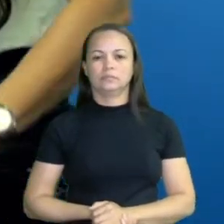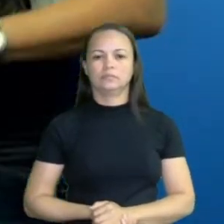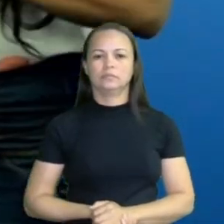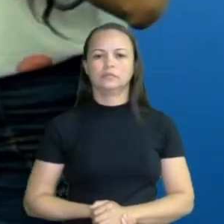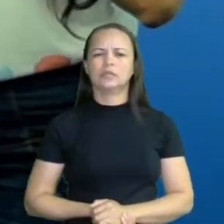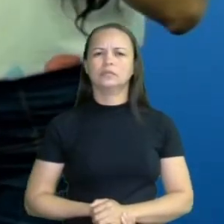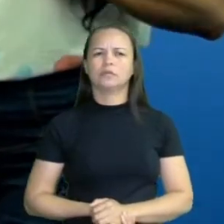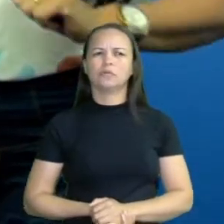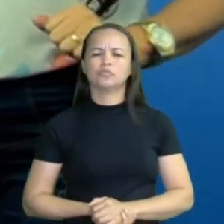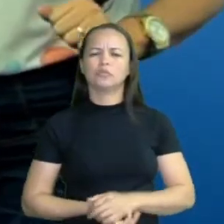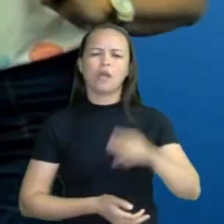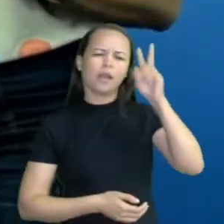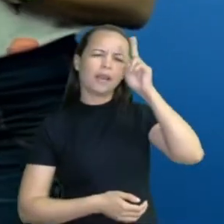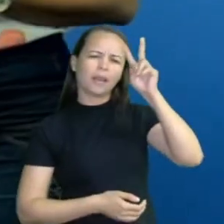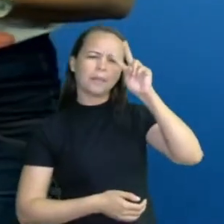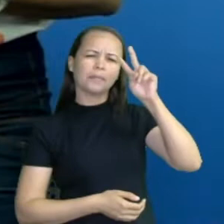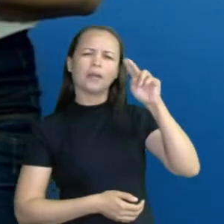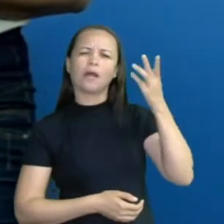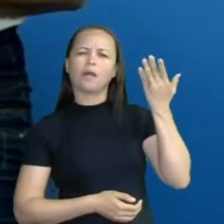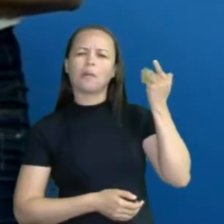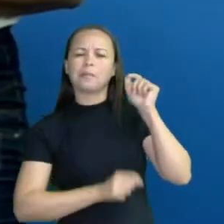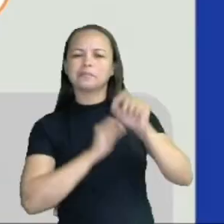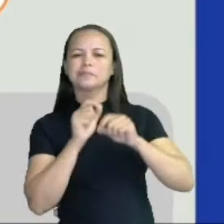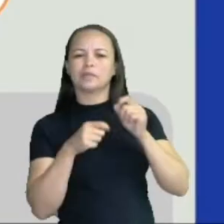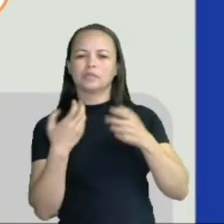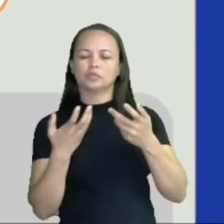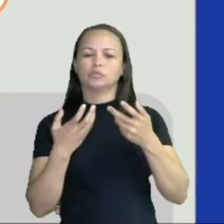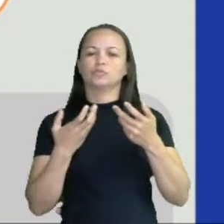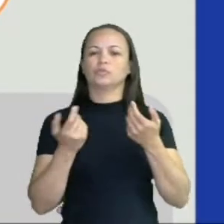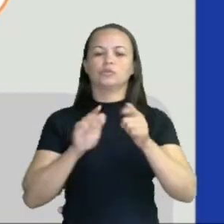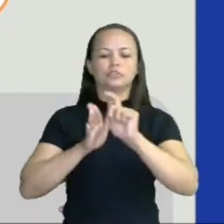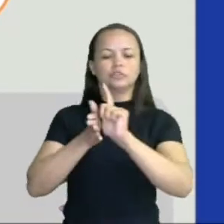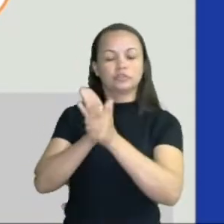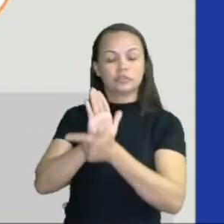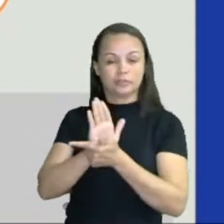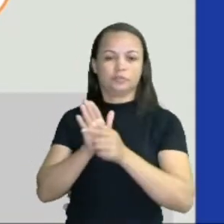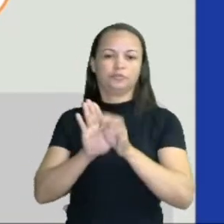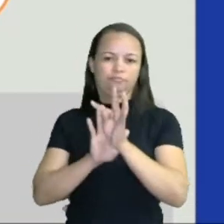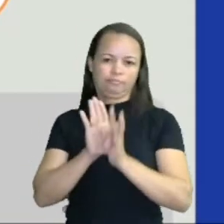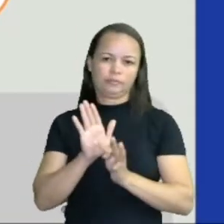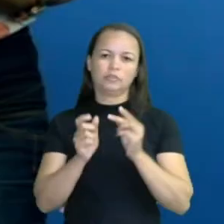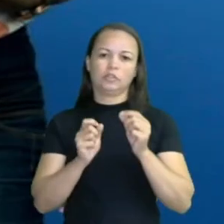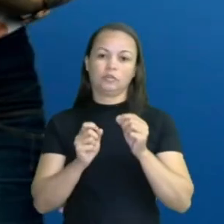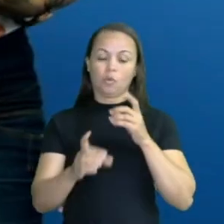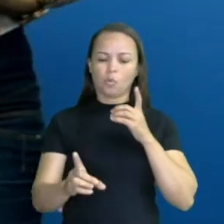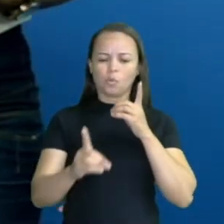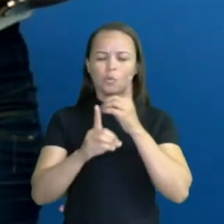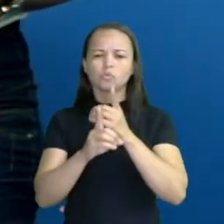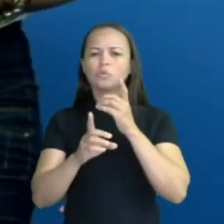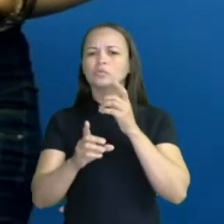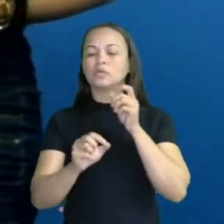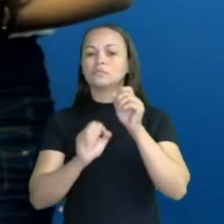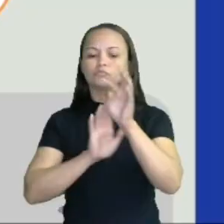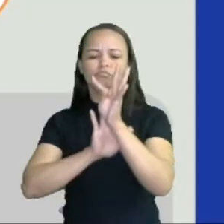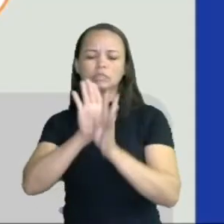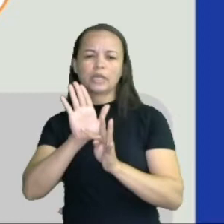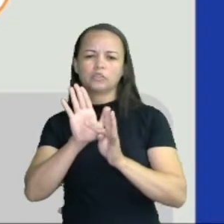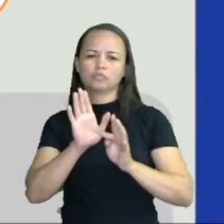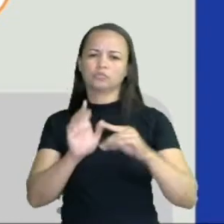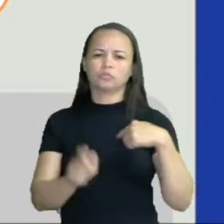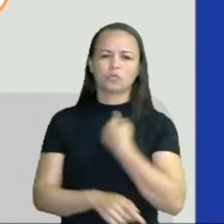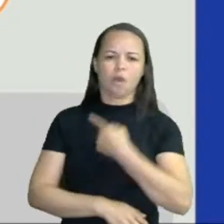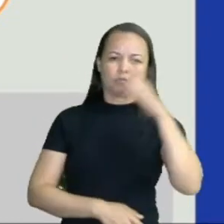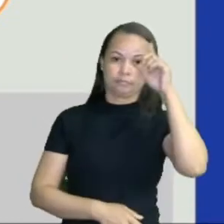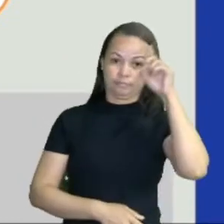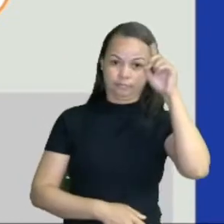Então, vamos relembrar aqui um pouco dos gêneros textuais, que são aqueles textos que encontramos no dia a dia.